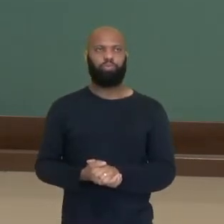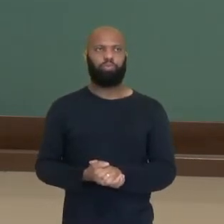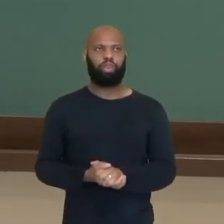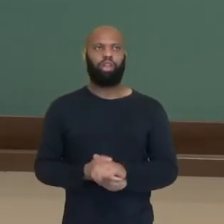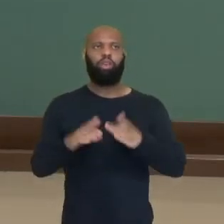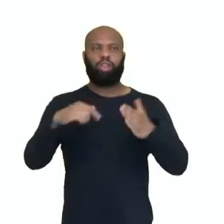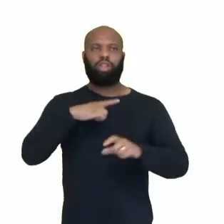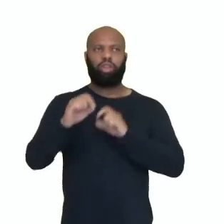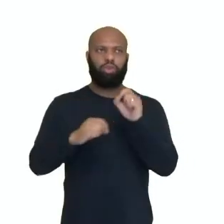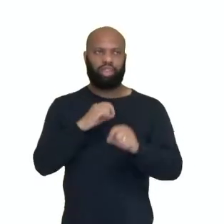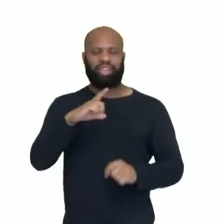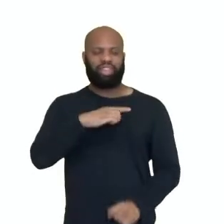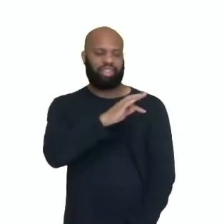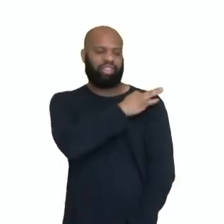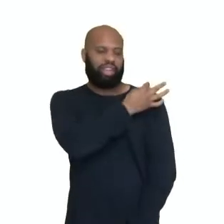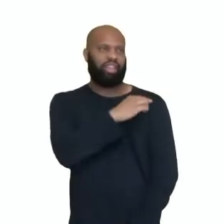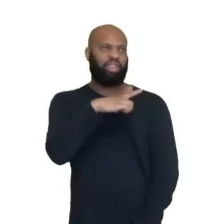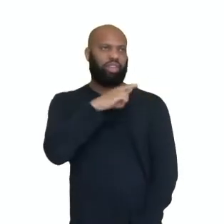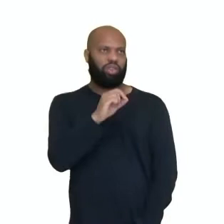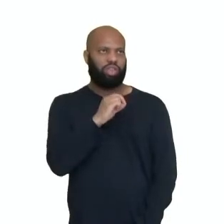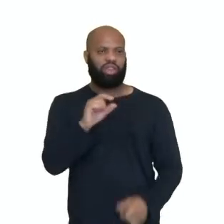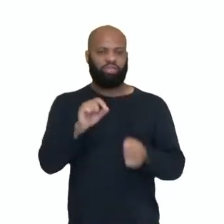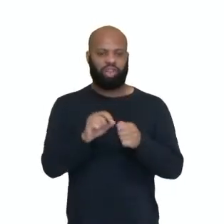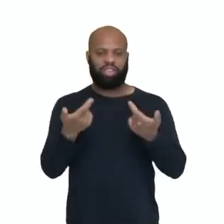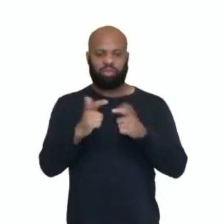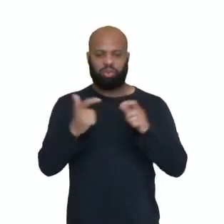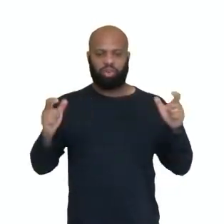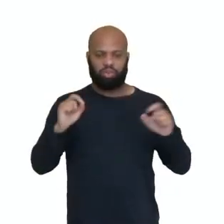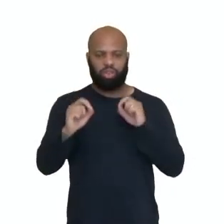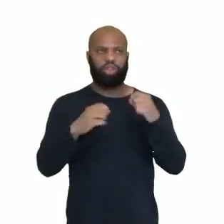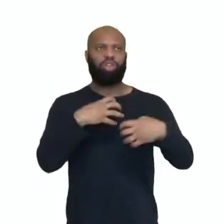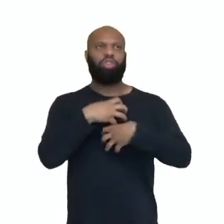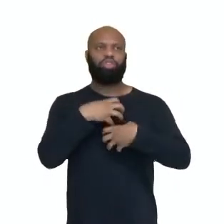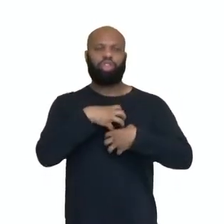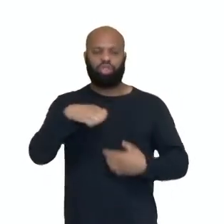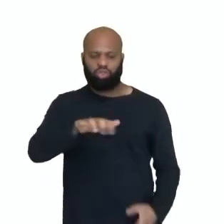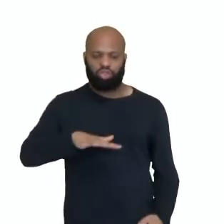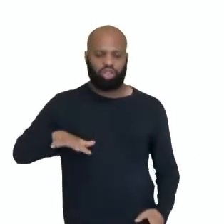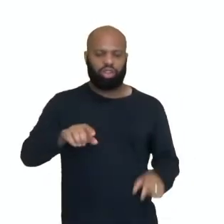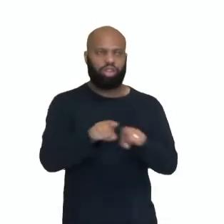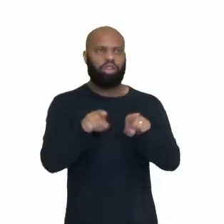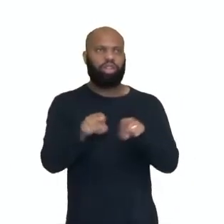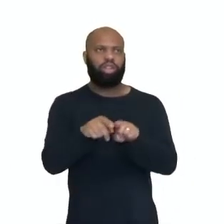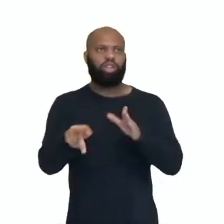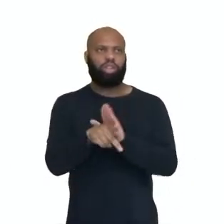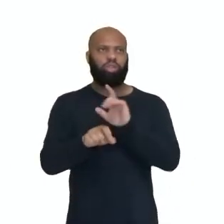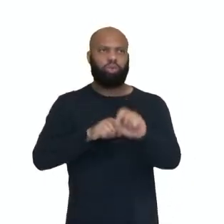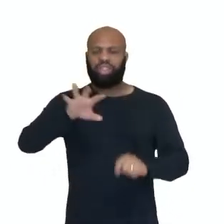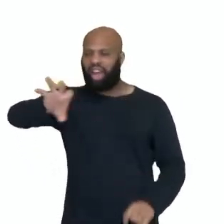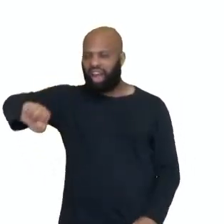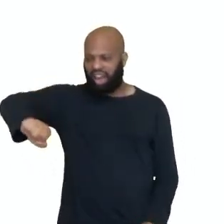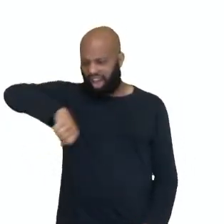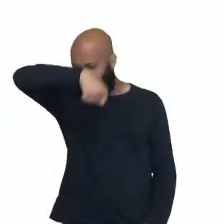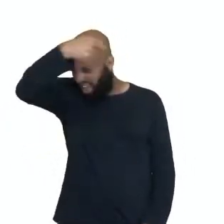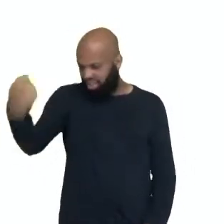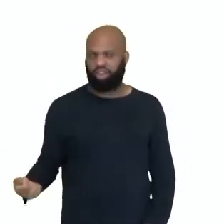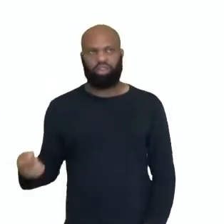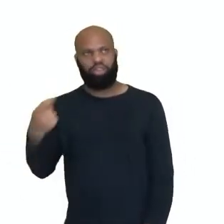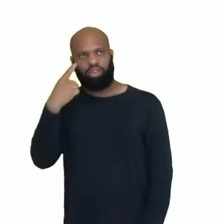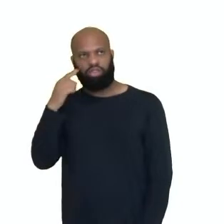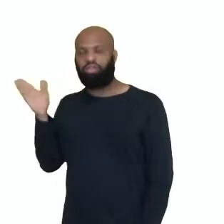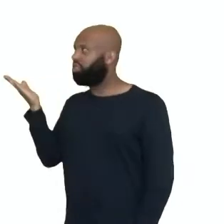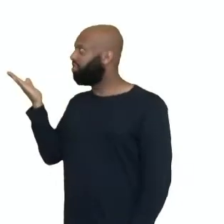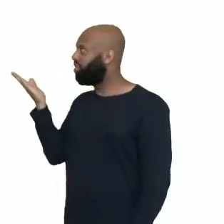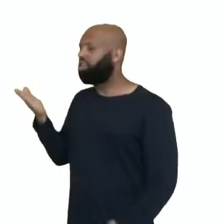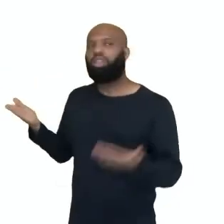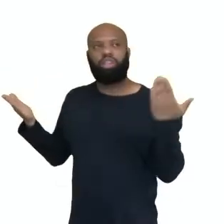Os golpes e técnicas baseiam-se, na sua grande maioria, no ato genérico de agarrar e atirar o oponente,